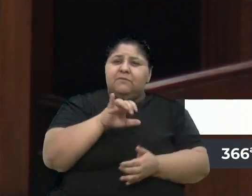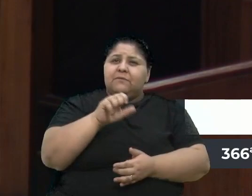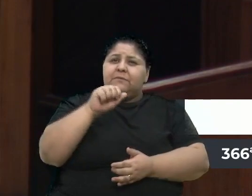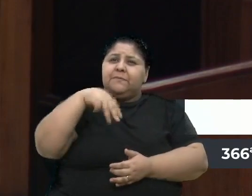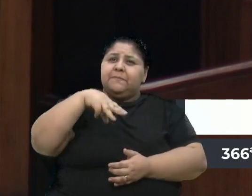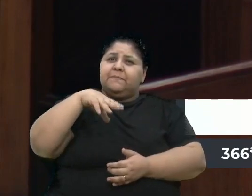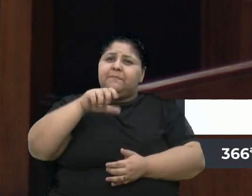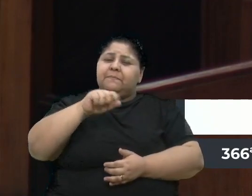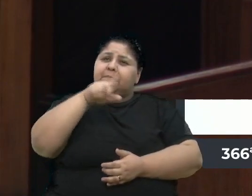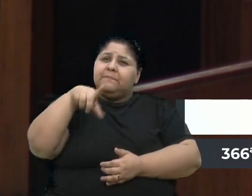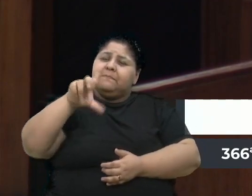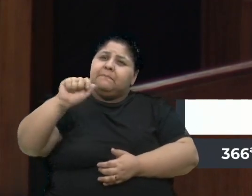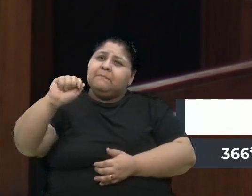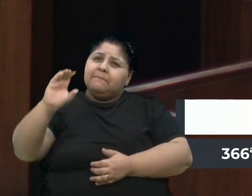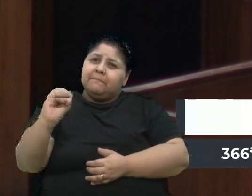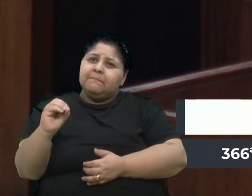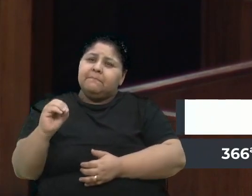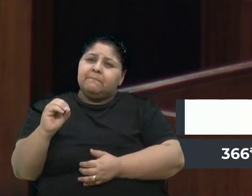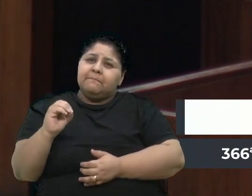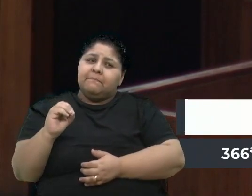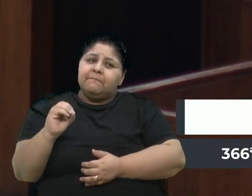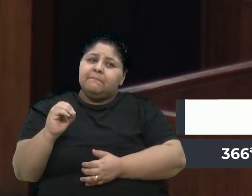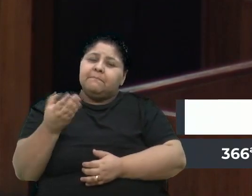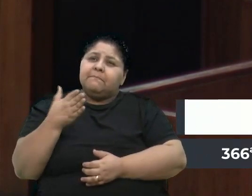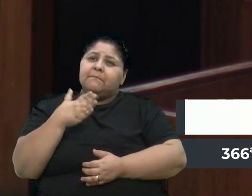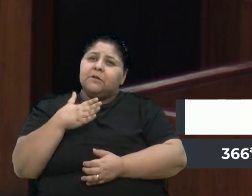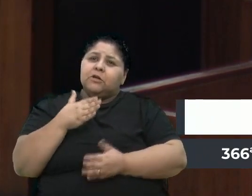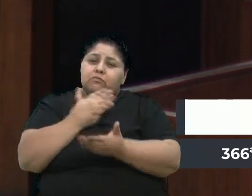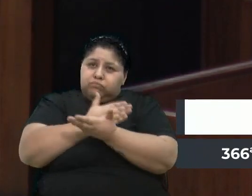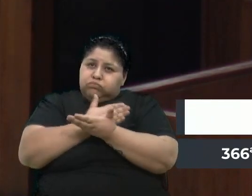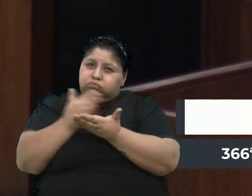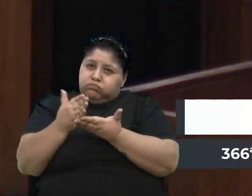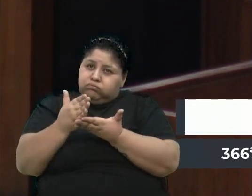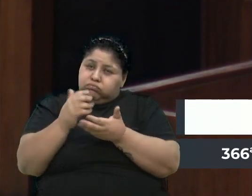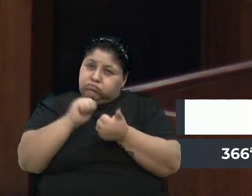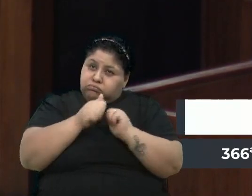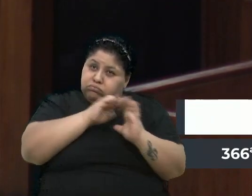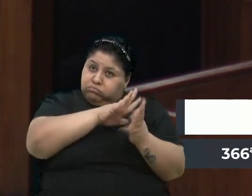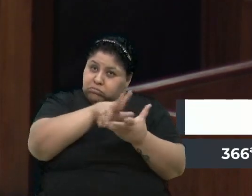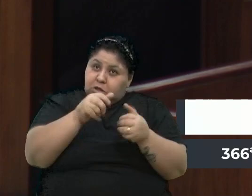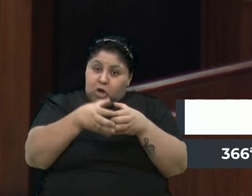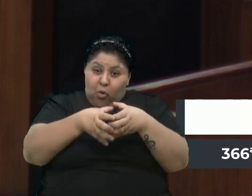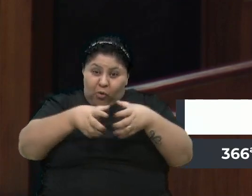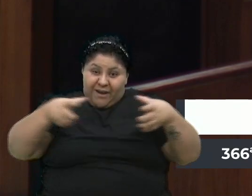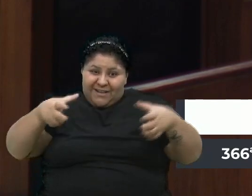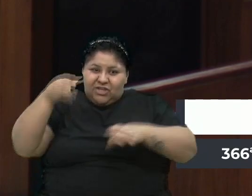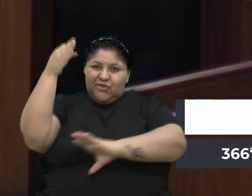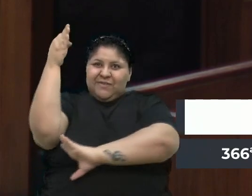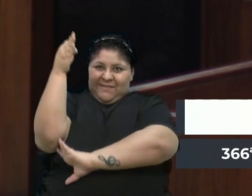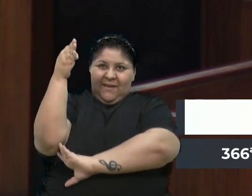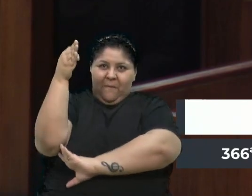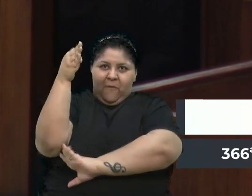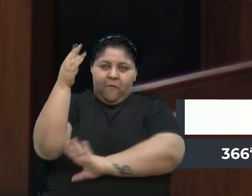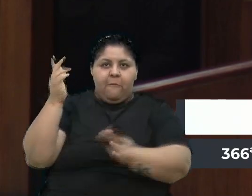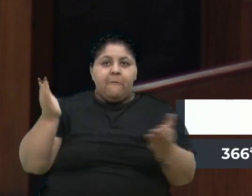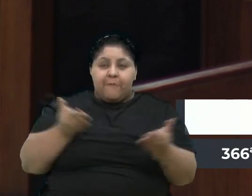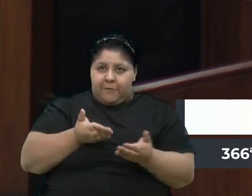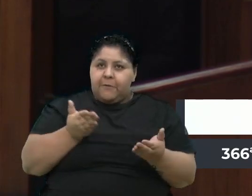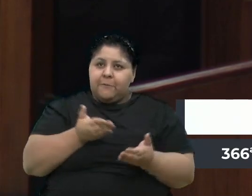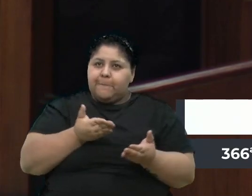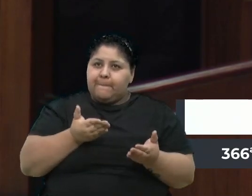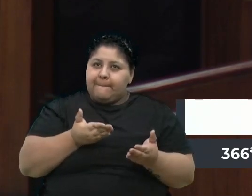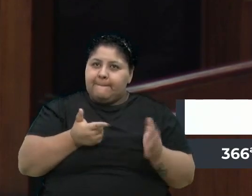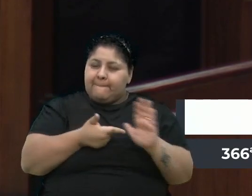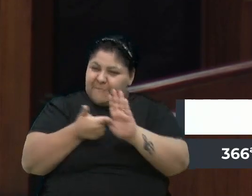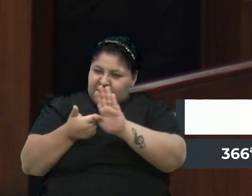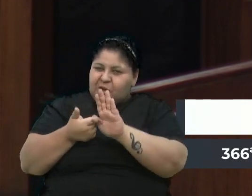O Equador, né? Ficou em Viamão durante a Copa. Tem um grande hotel que hoje serve de